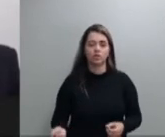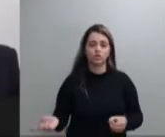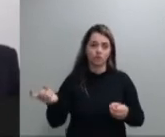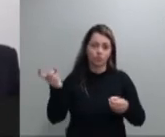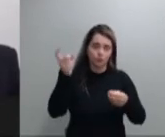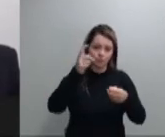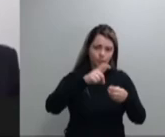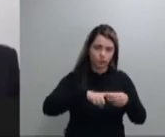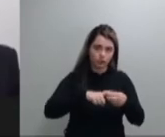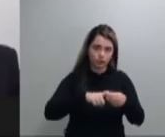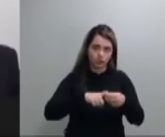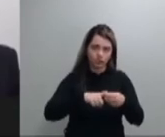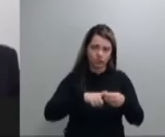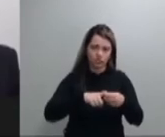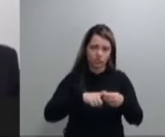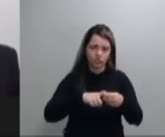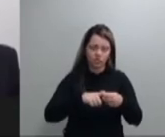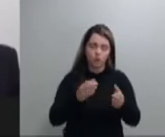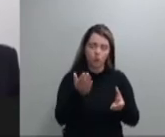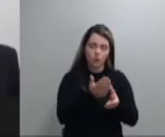processo à origem